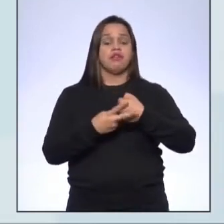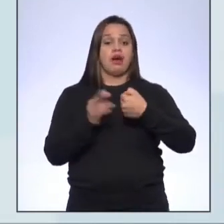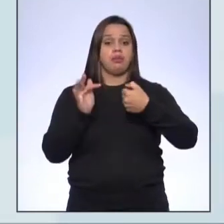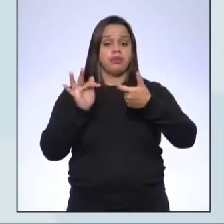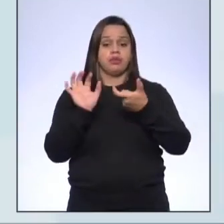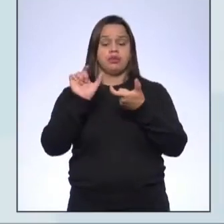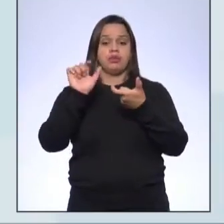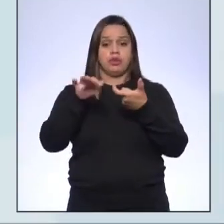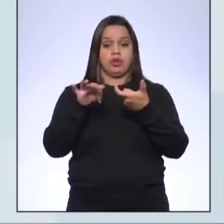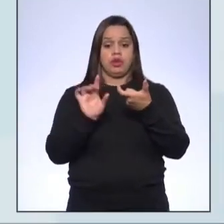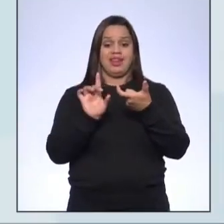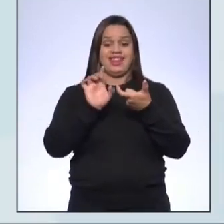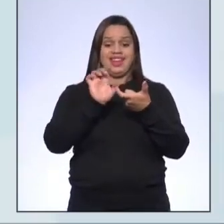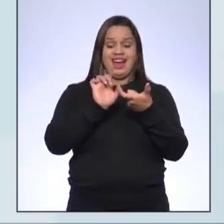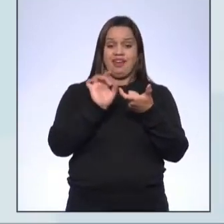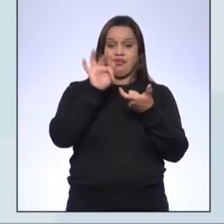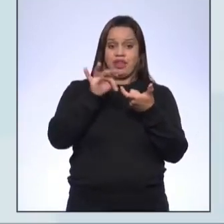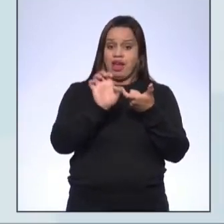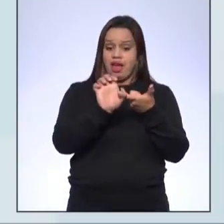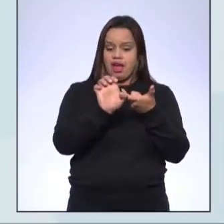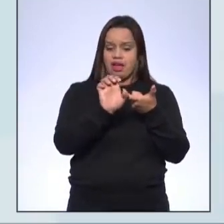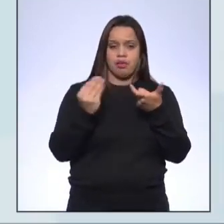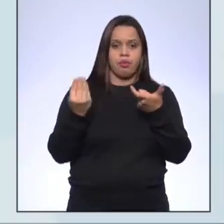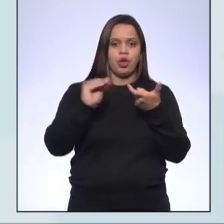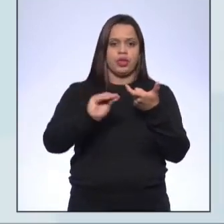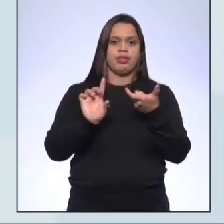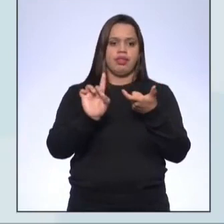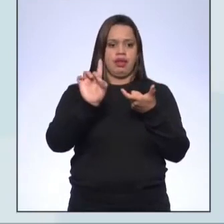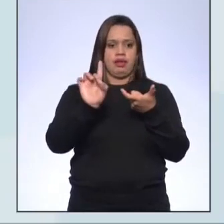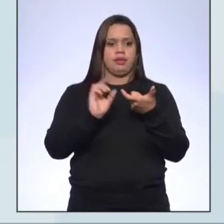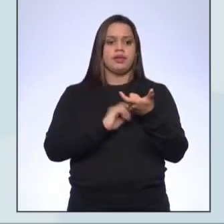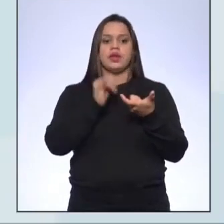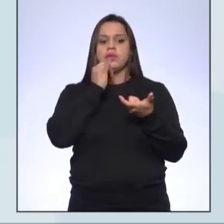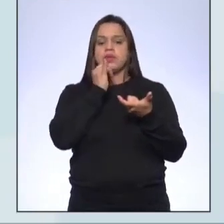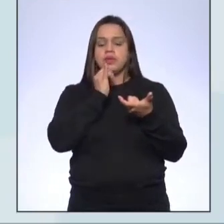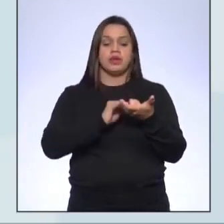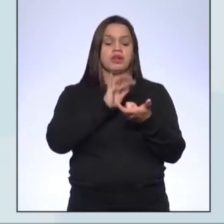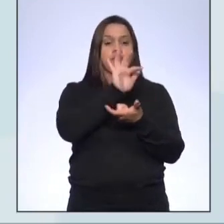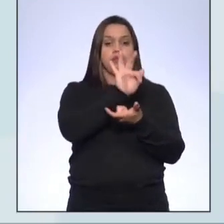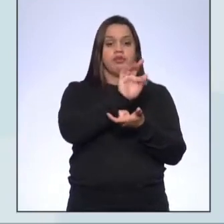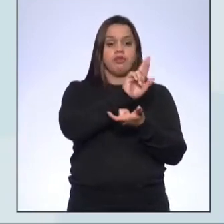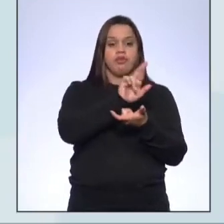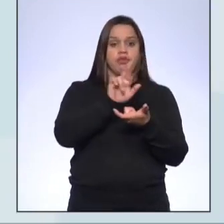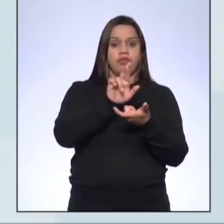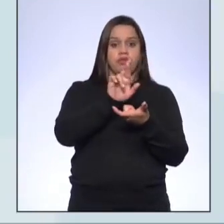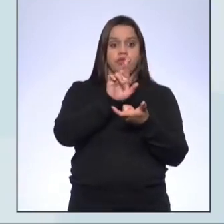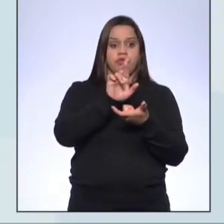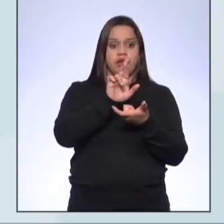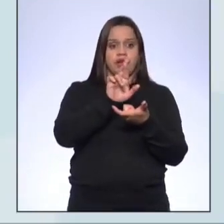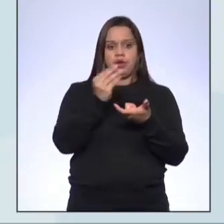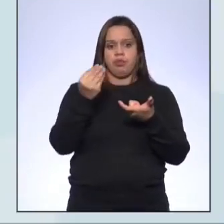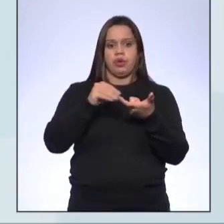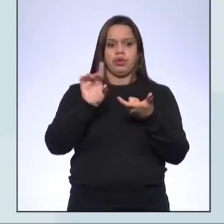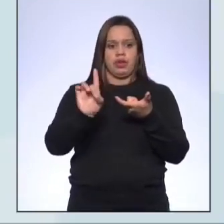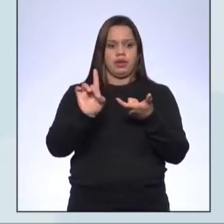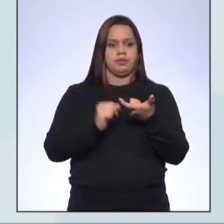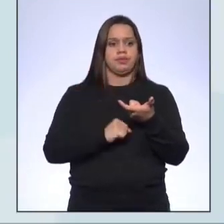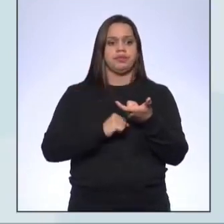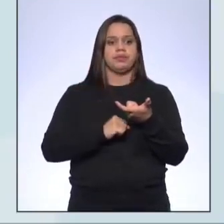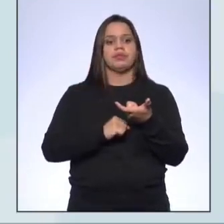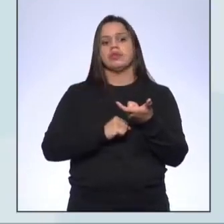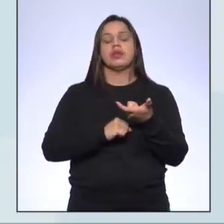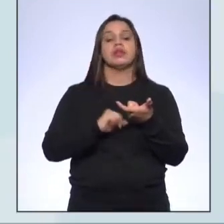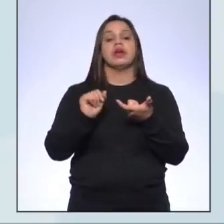acrescentamos apenas o D. Free, fried. Cantar, cantou. 2. Quando o verbo terminar